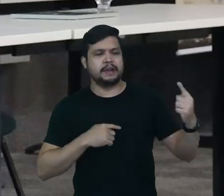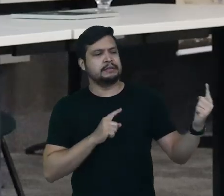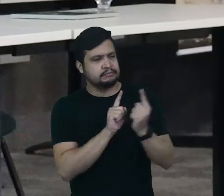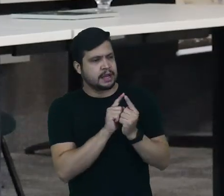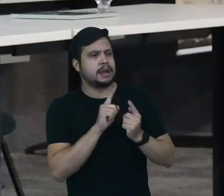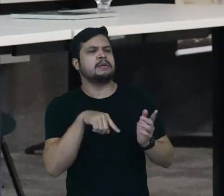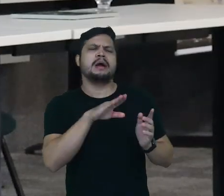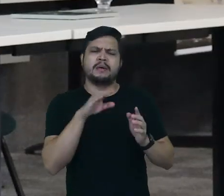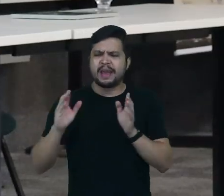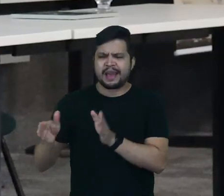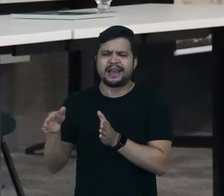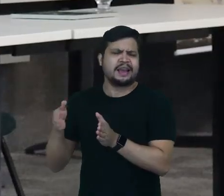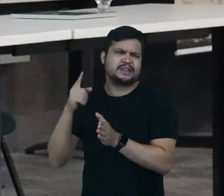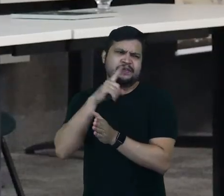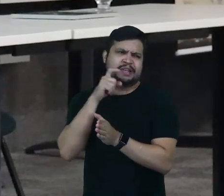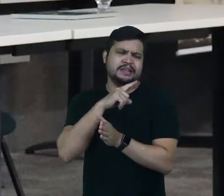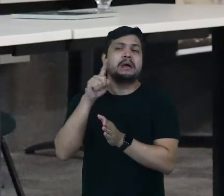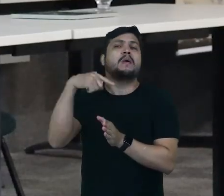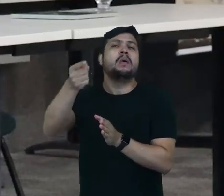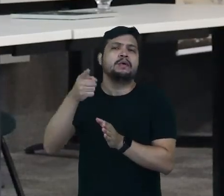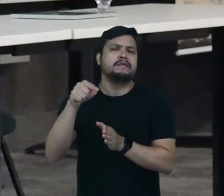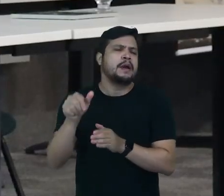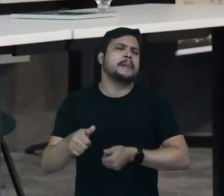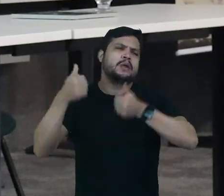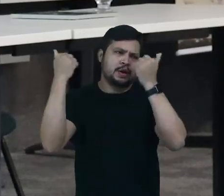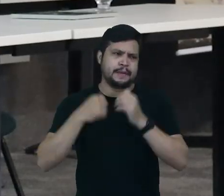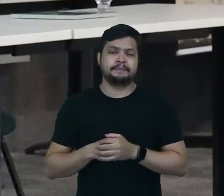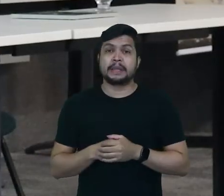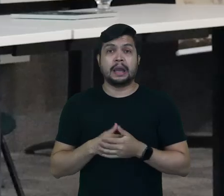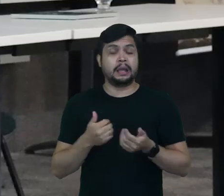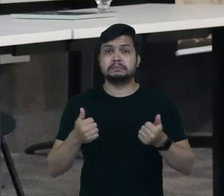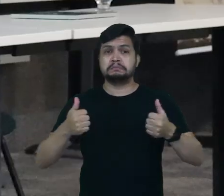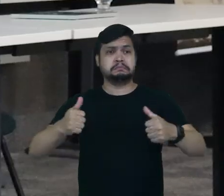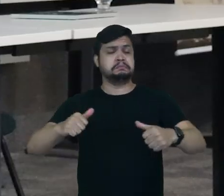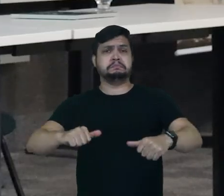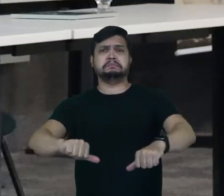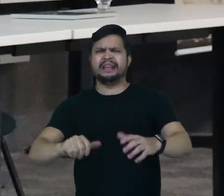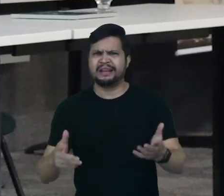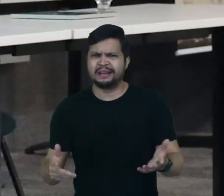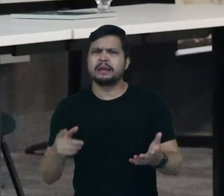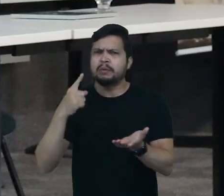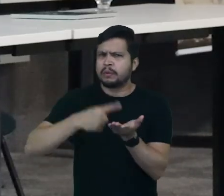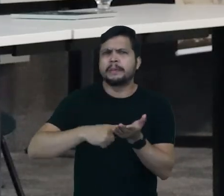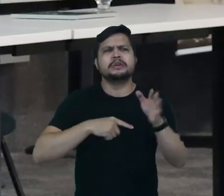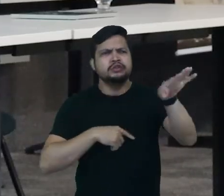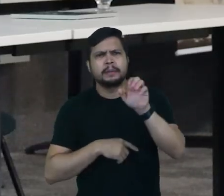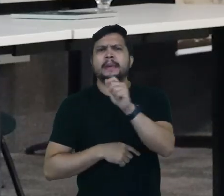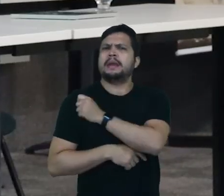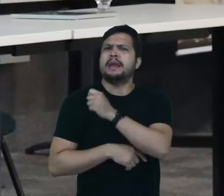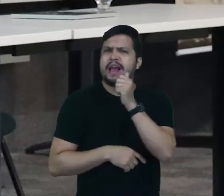é pé-filho, quando for para outra coisa vai melhorar. E não ia melhorando. Aí, um belo dia, eu chamei ela na sala e falei assim, ô